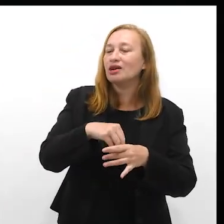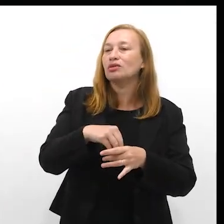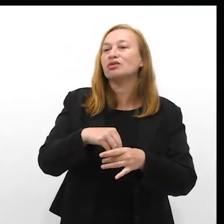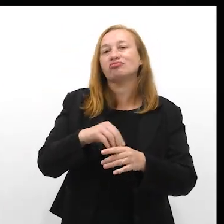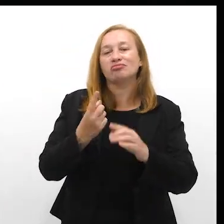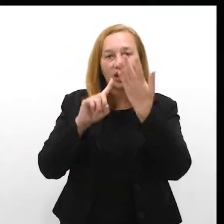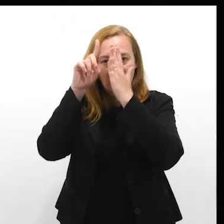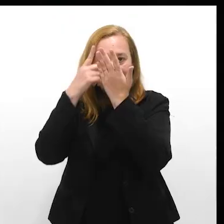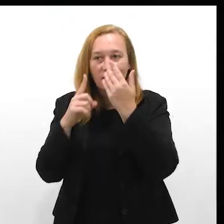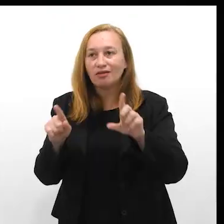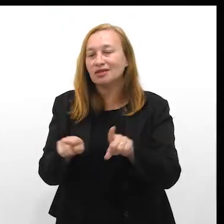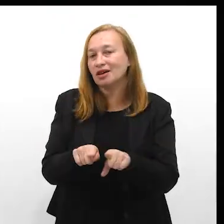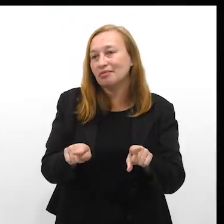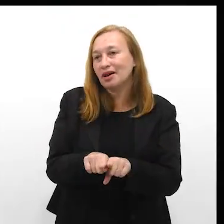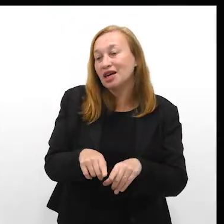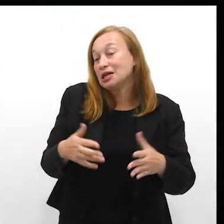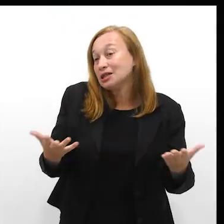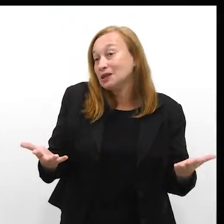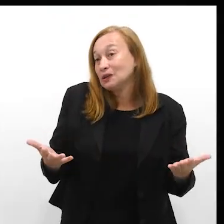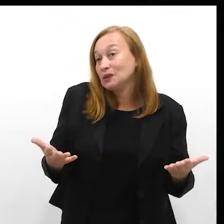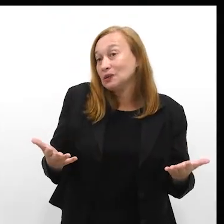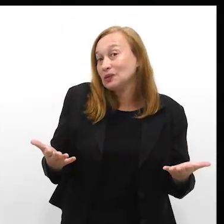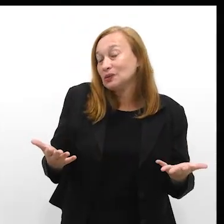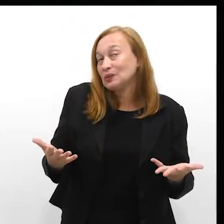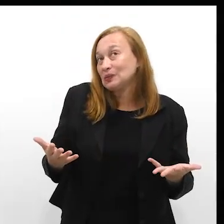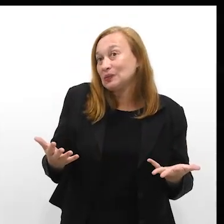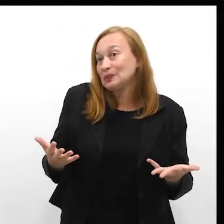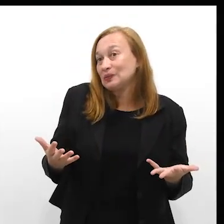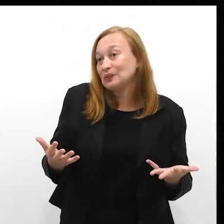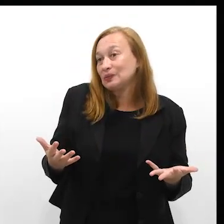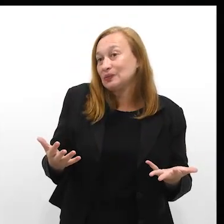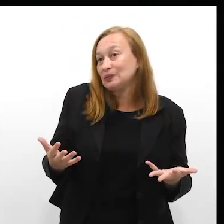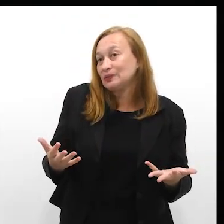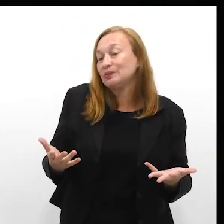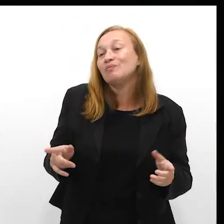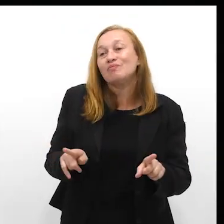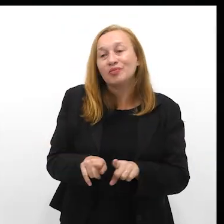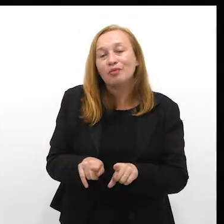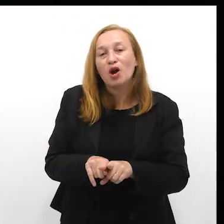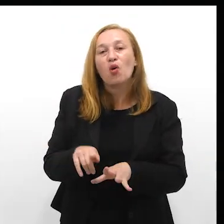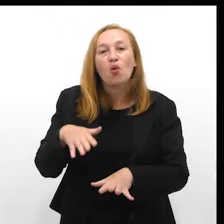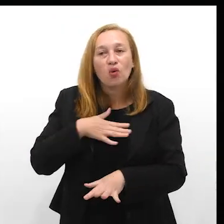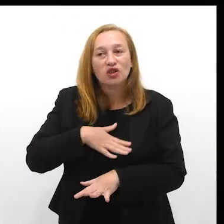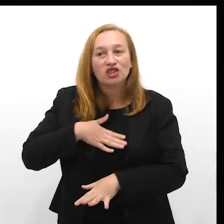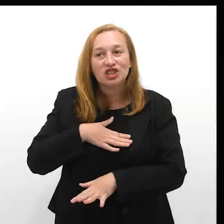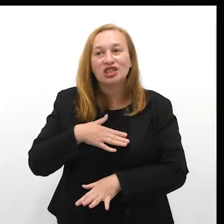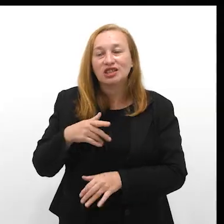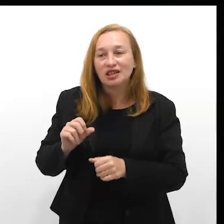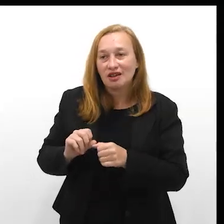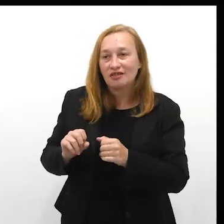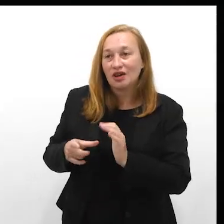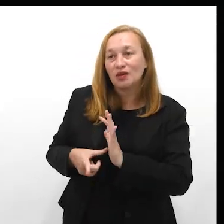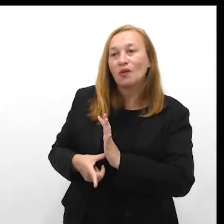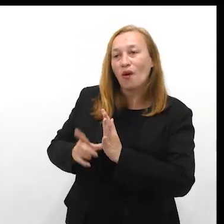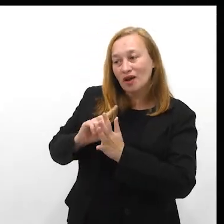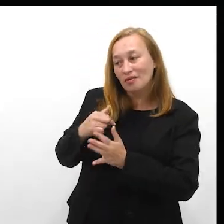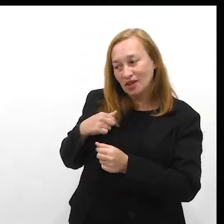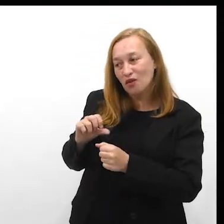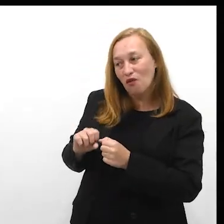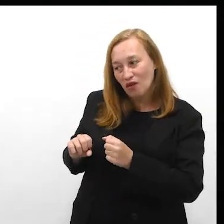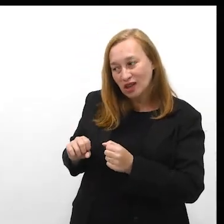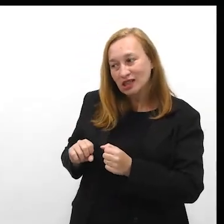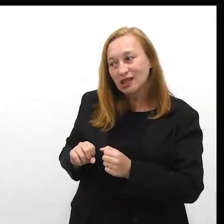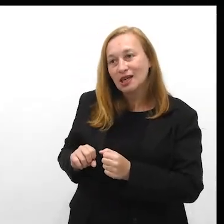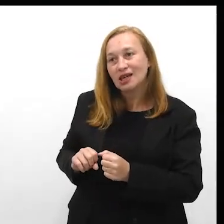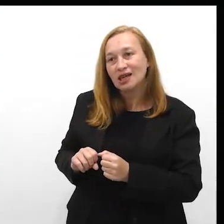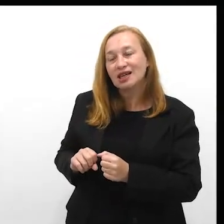um carnaval, né? E o que eu também gostaria de ter feito antes, mas